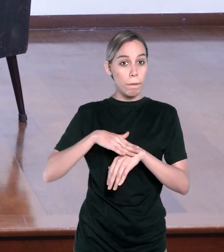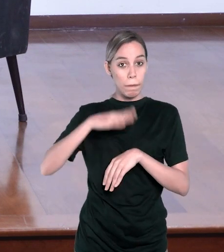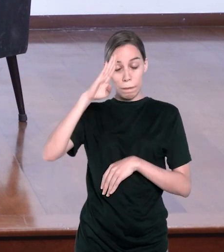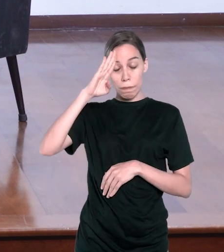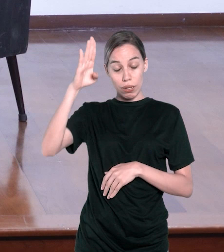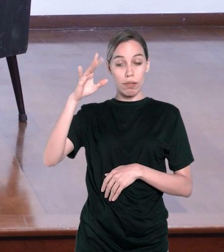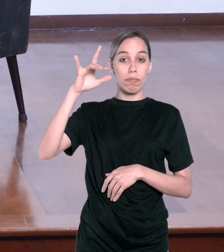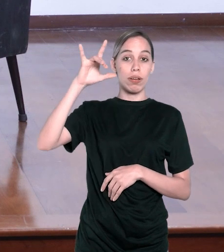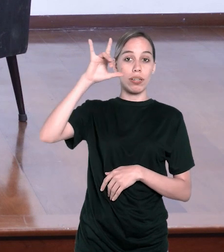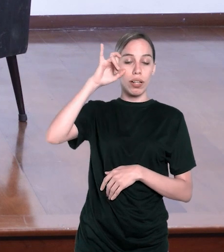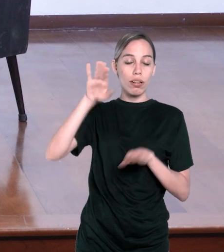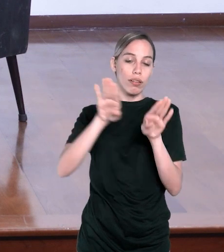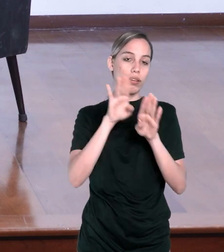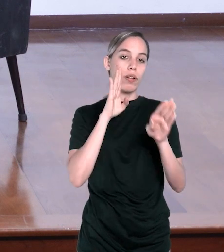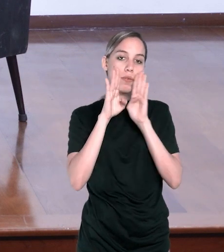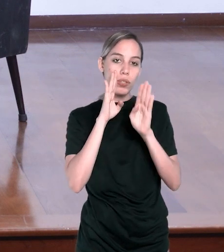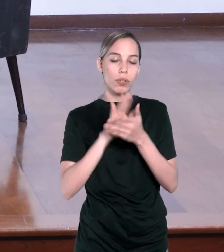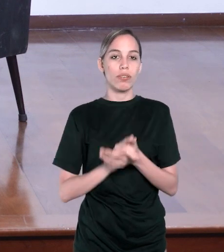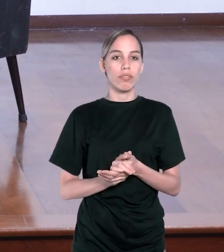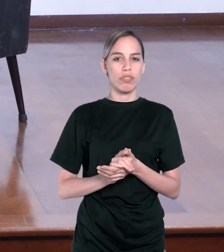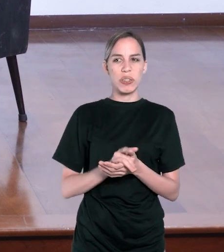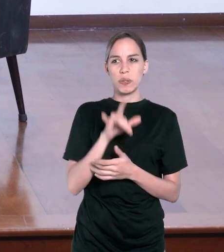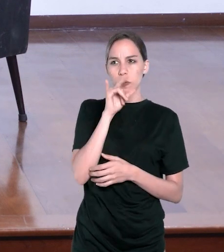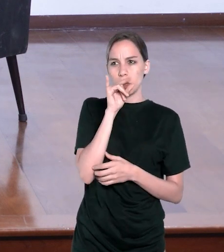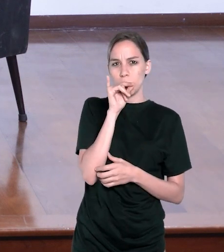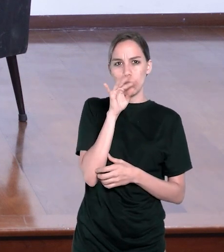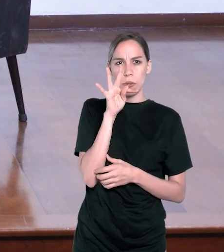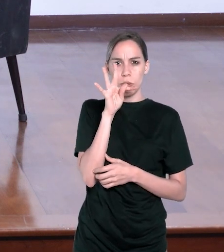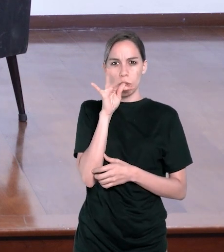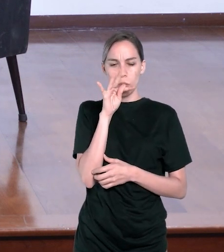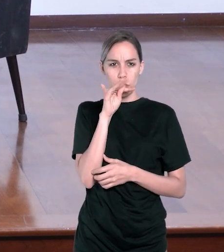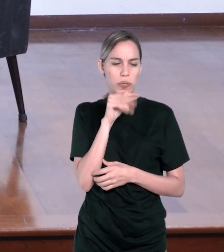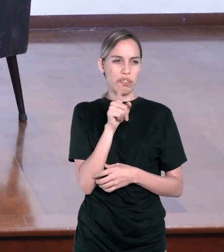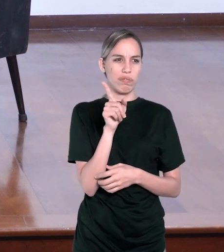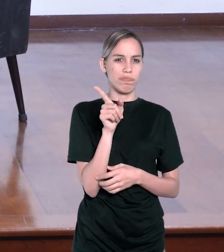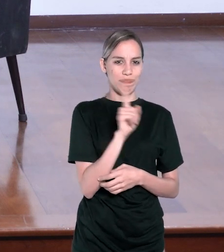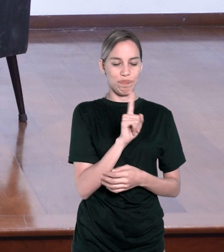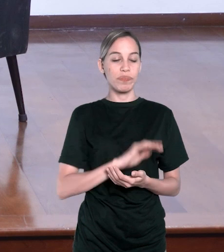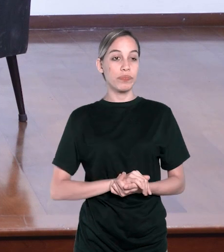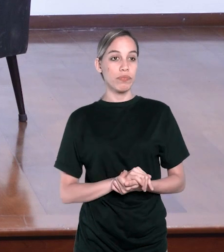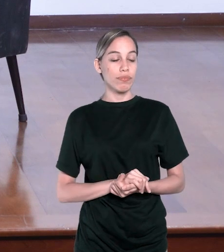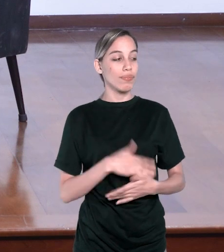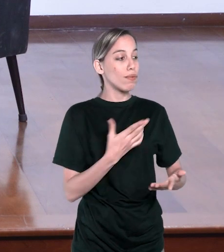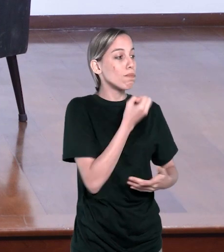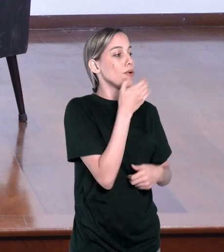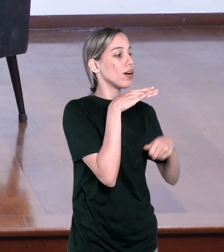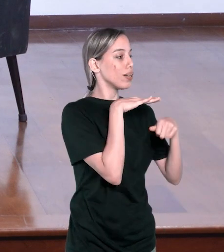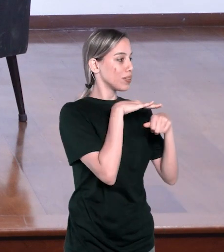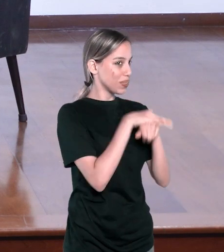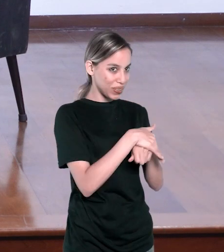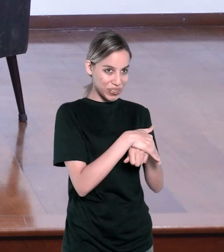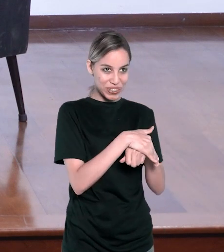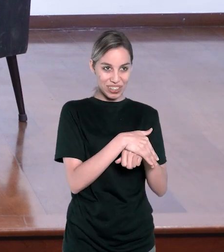verde claro, com a silhueta de um busto feminino desenhado em branco. Marta, muito boa noite.